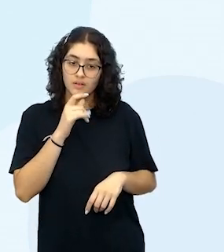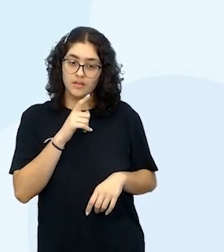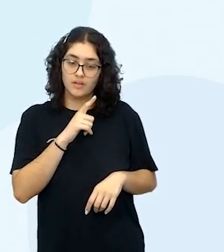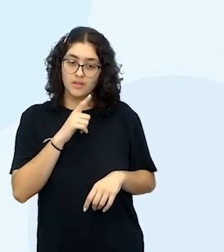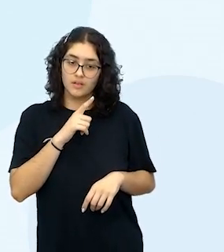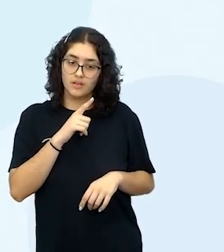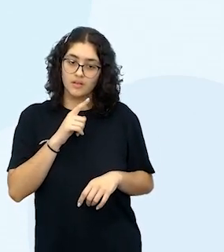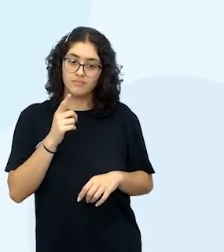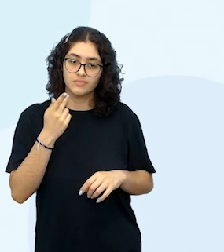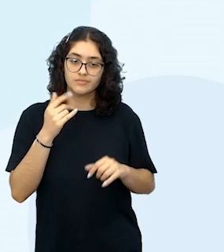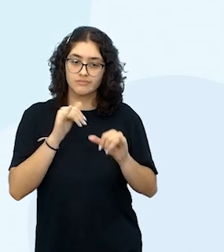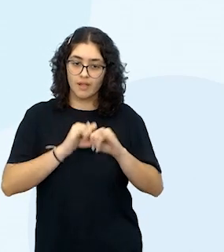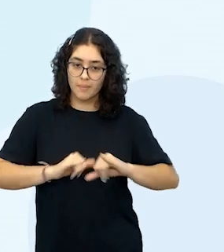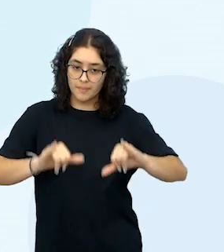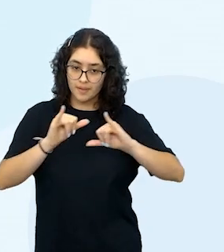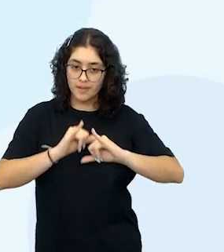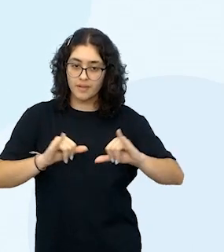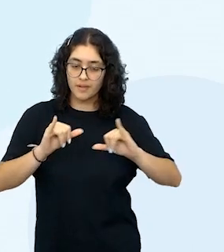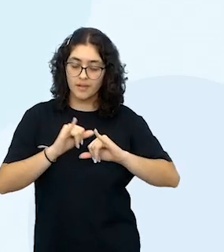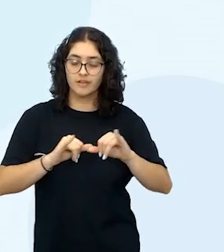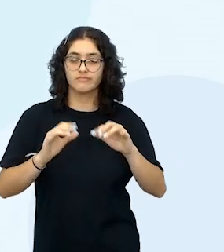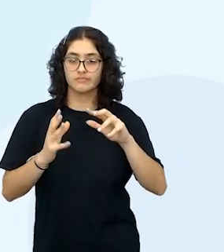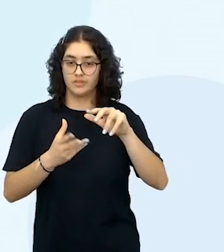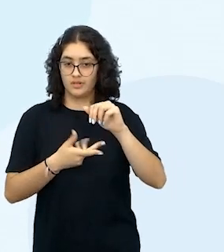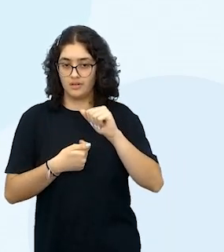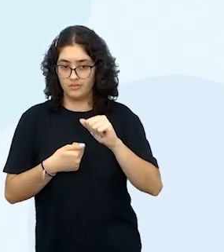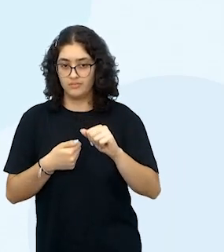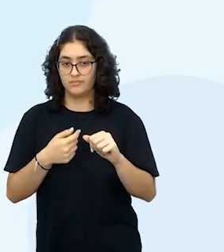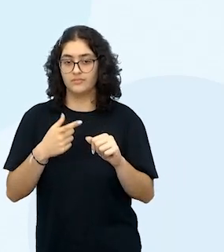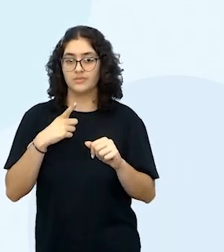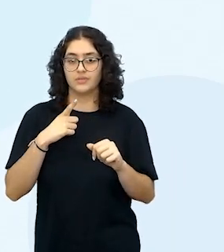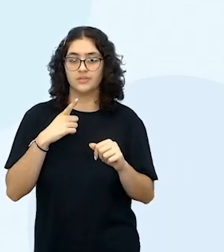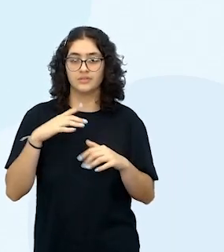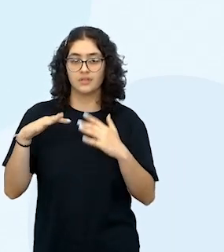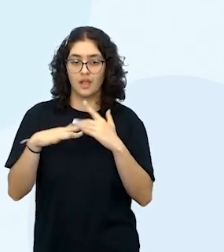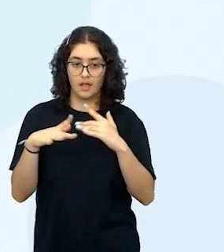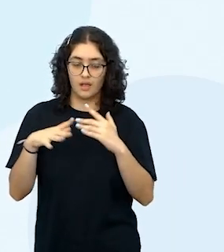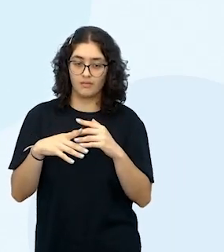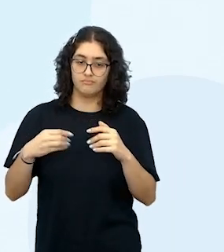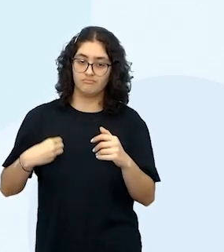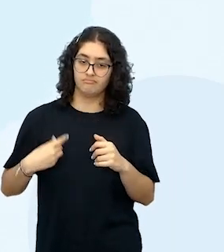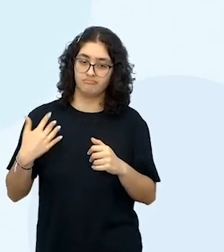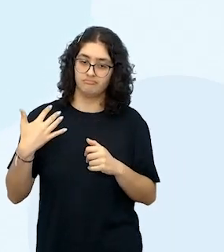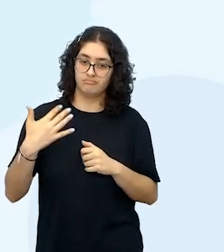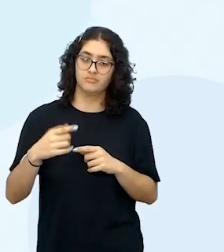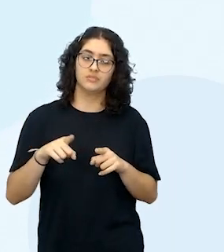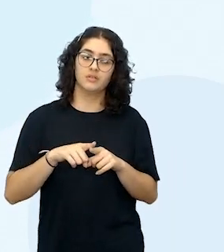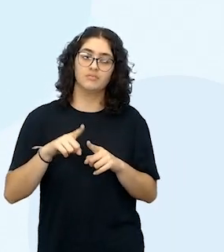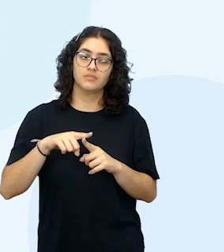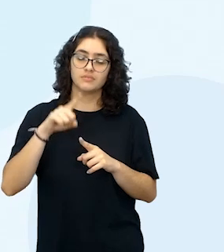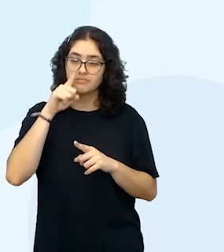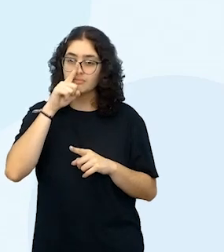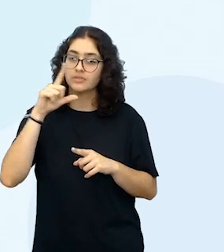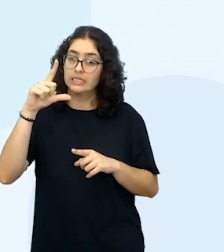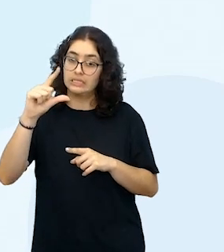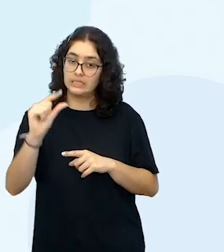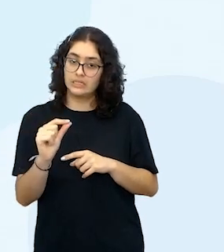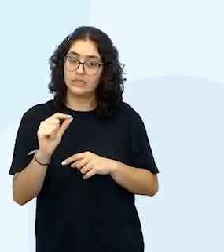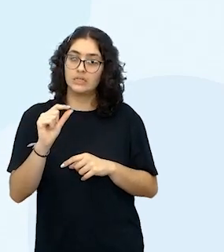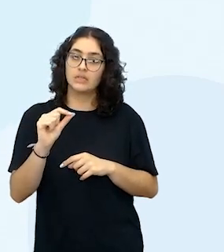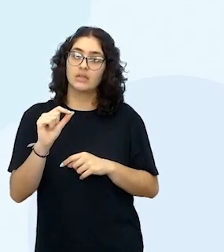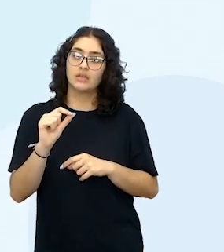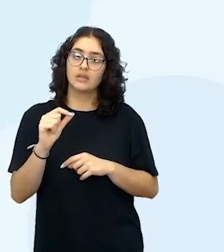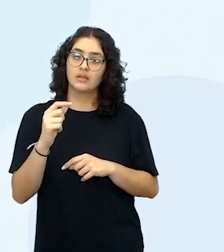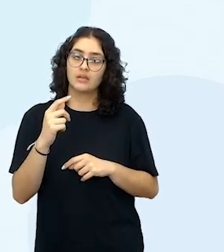Construindo Cidades Resilientes, como também o Programa Estadual de Prevenção de Desastres Naturais e Redução de Riscos, que é o